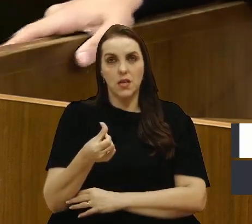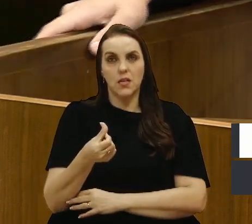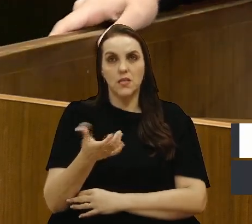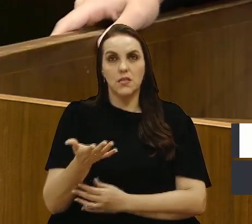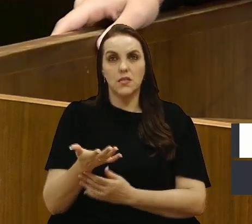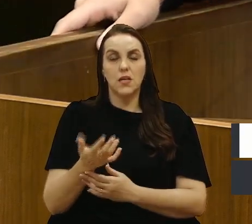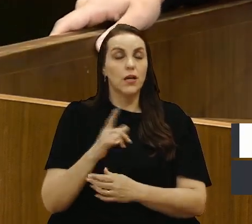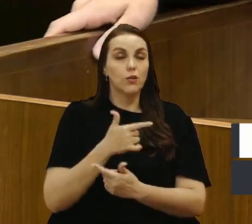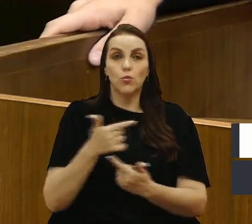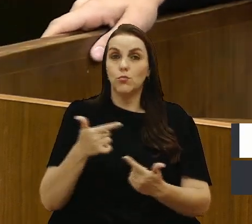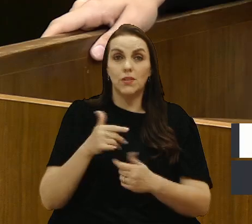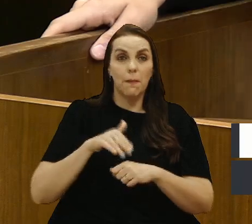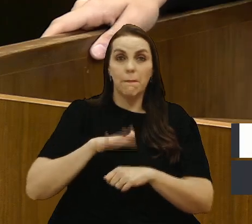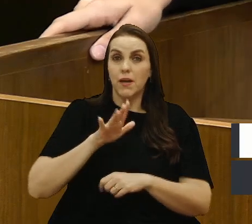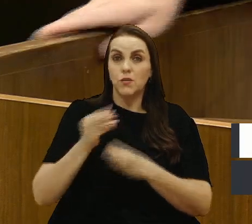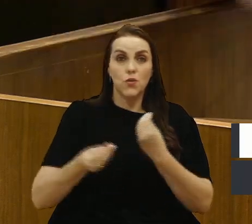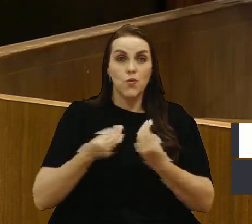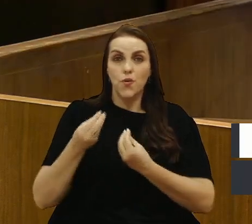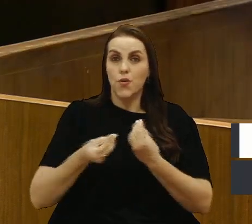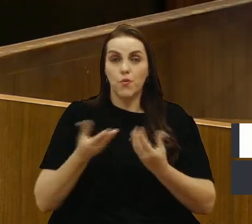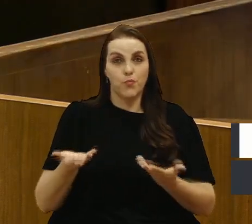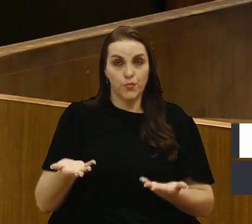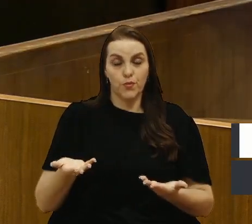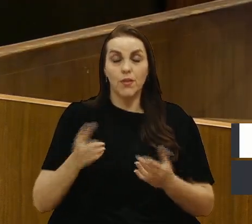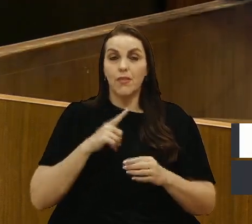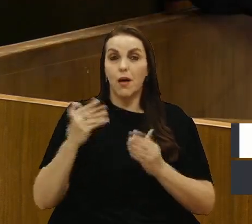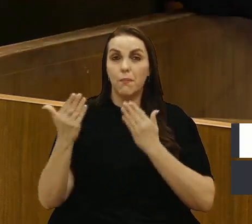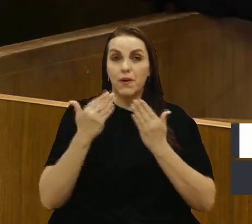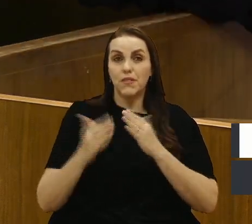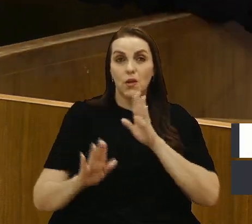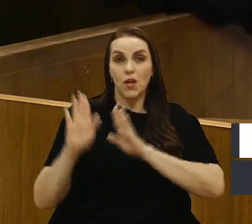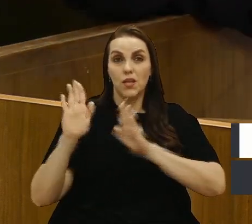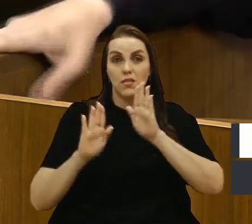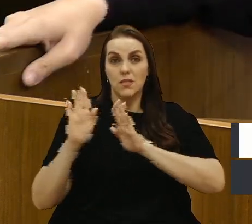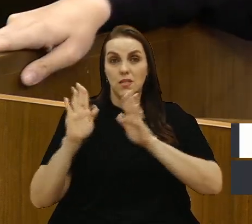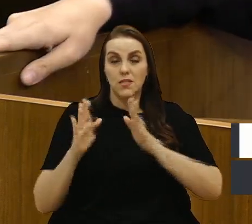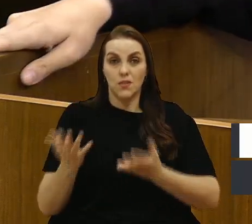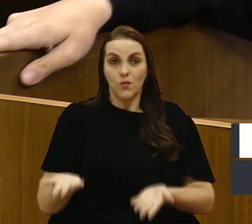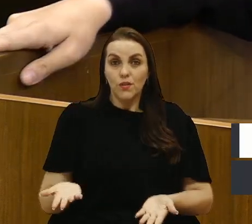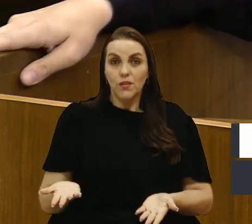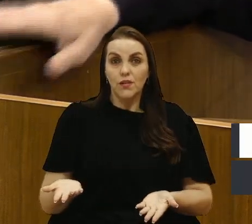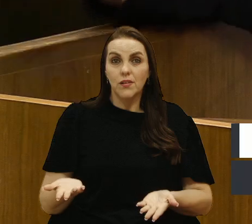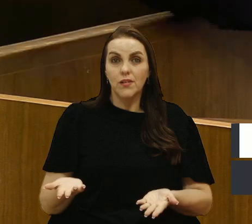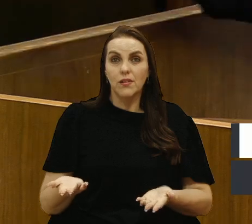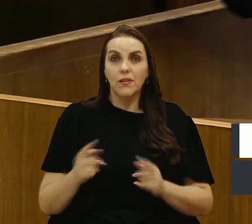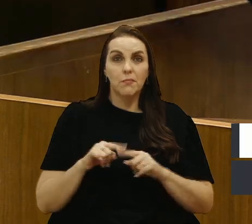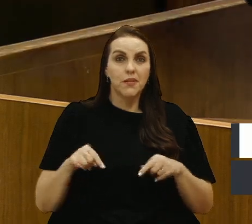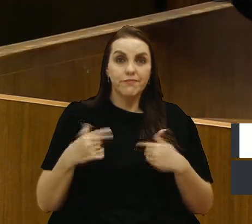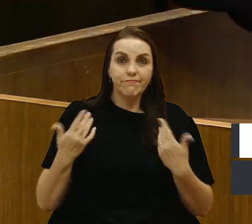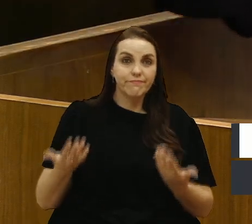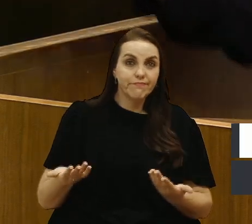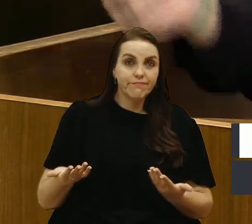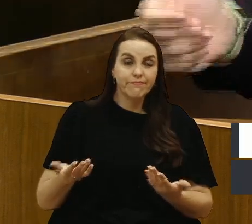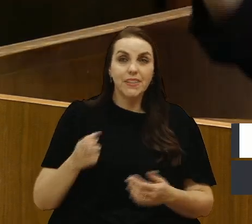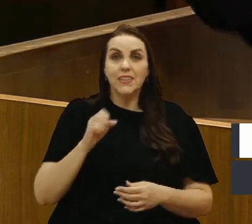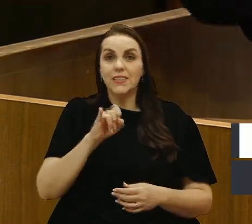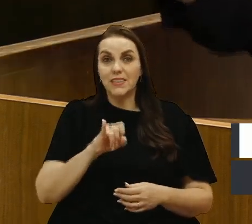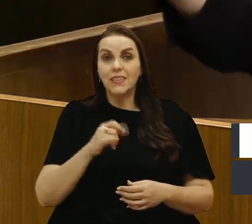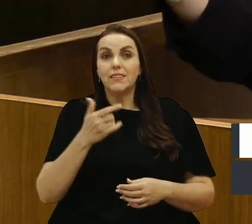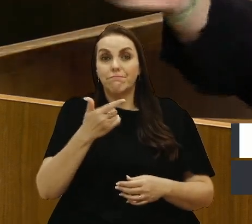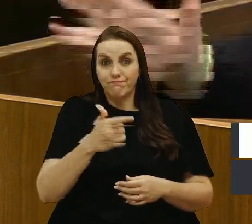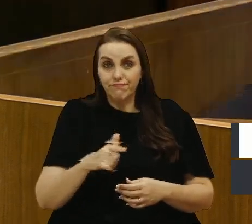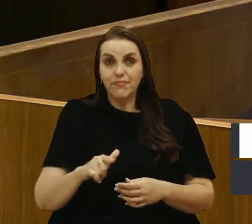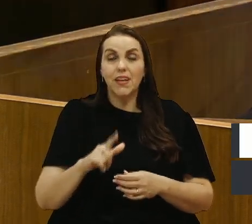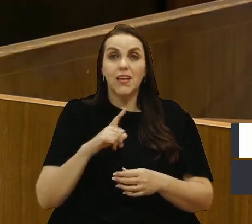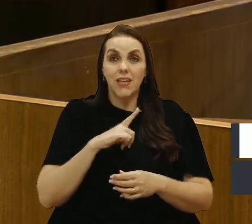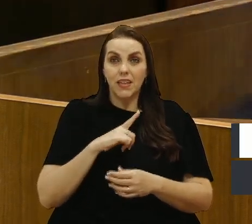aí não tem mais como, porque não tem, está previsto na licitação esse número. Mas, gente, se renovaram, tem como fazer